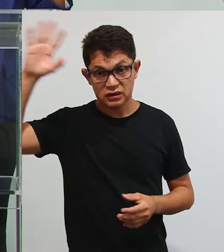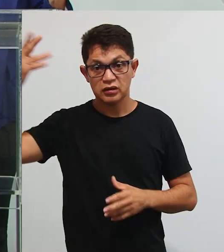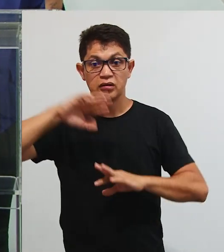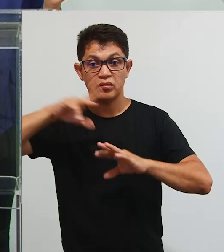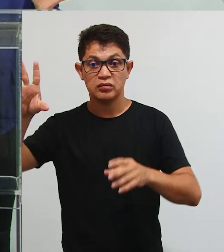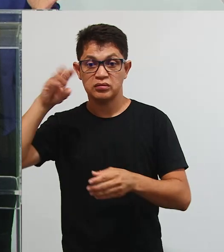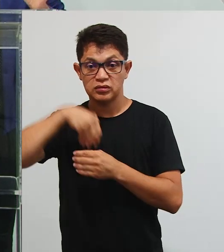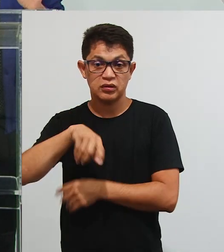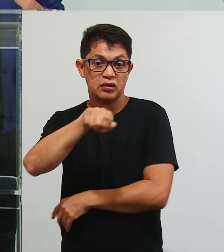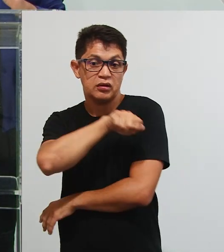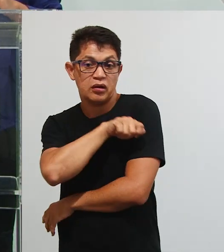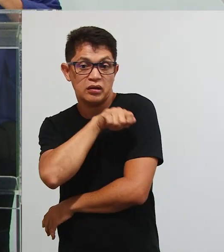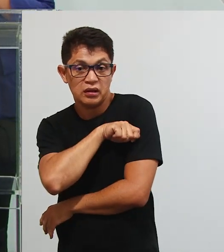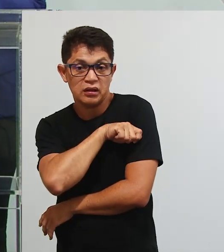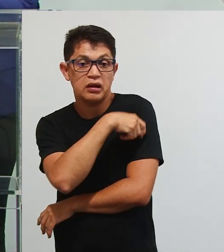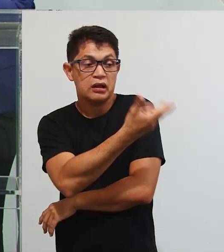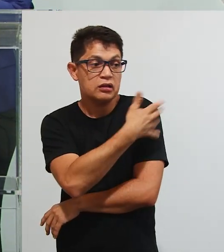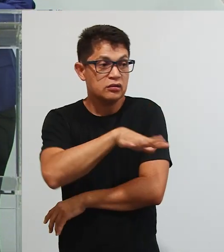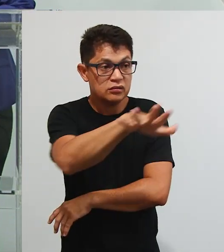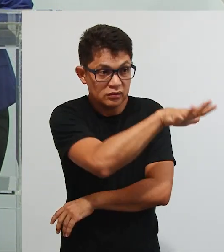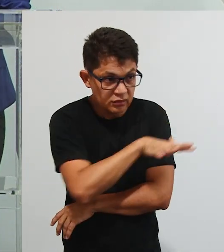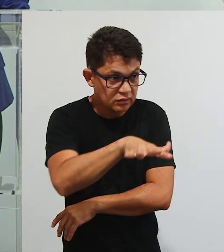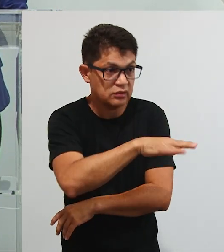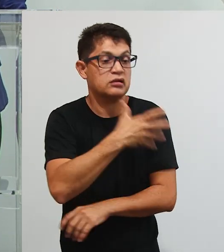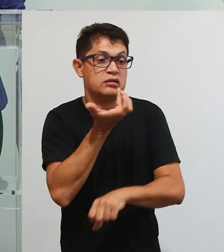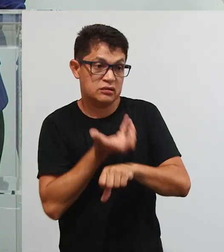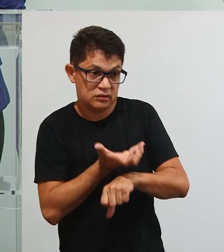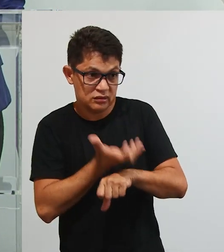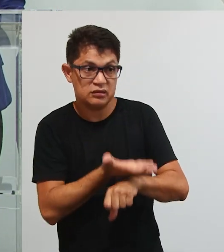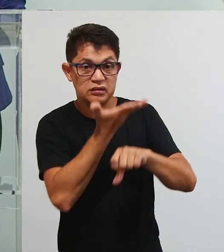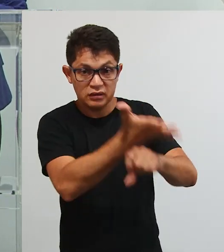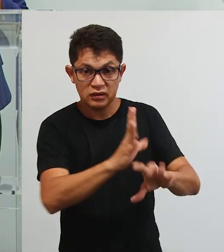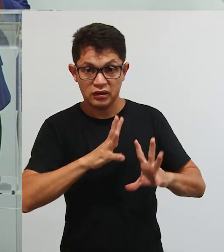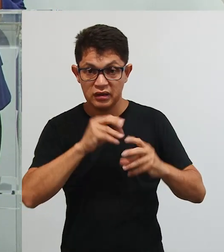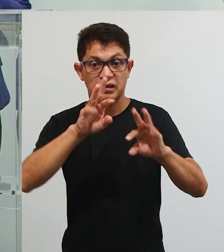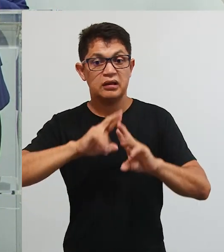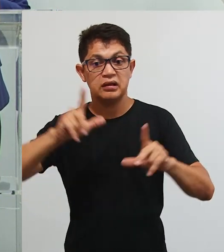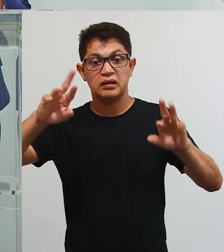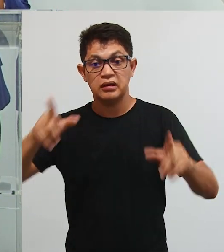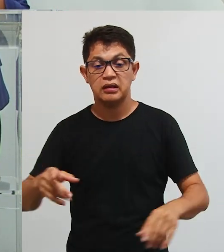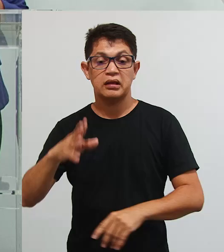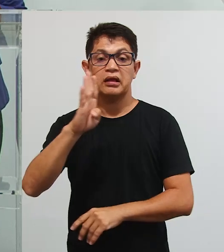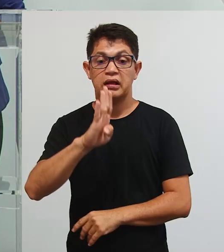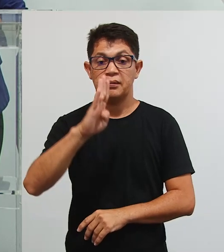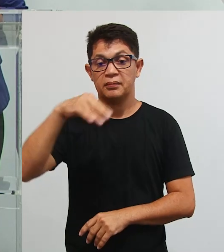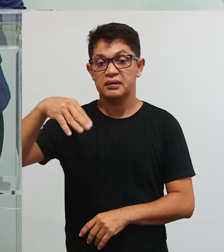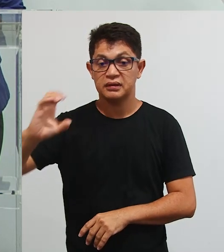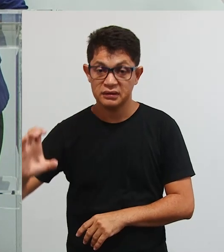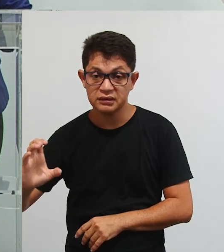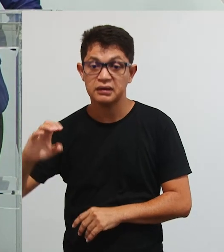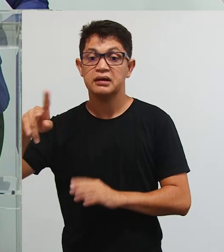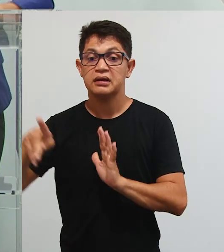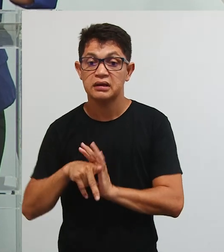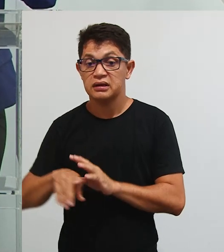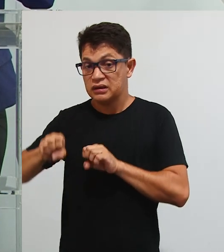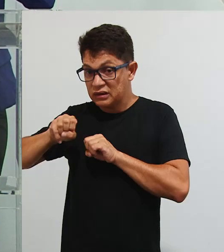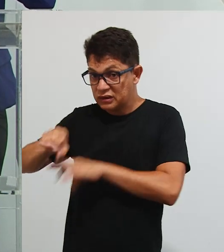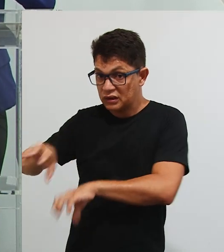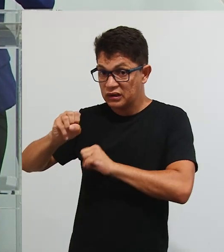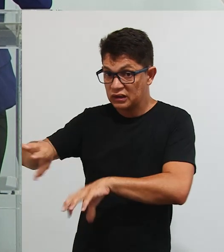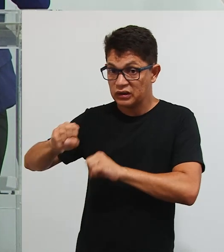imagino que deve ser um aluno formado naquela determinada disciplina. Não, não, não. A BNCC, o foco dela é